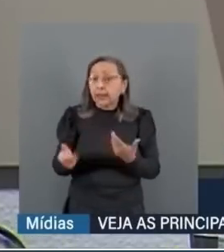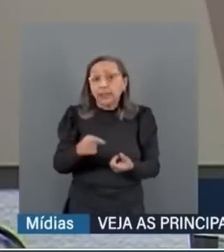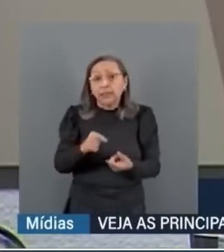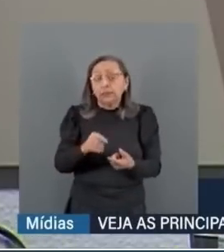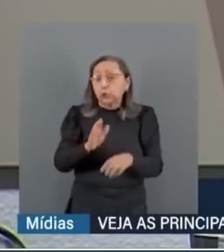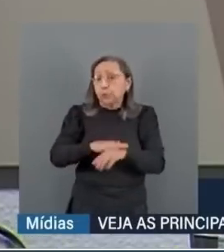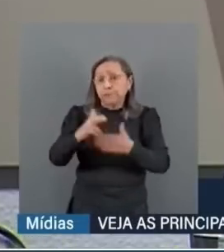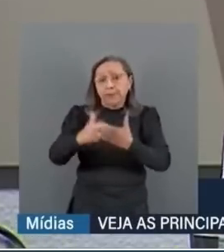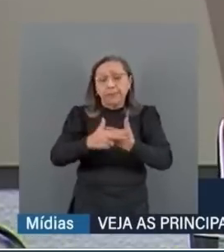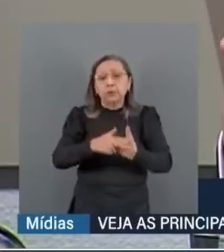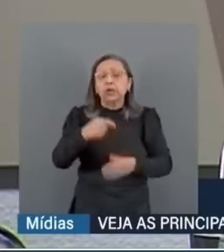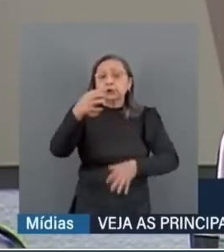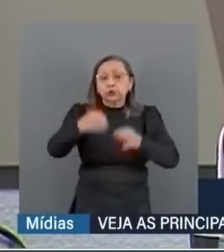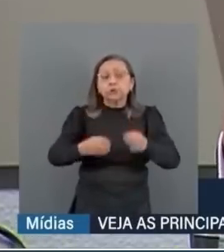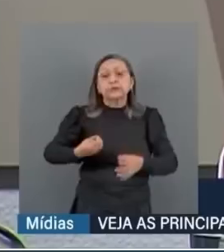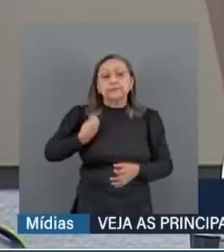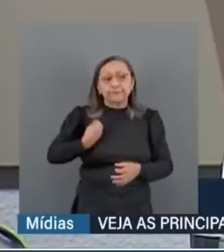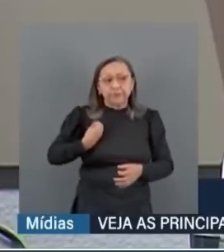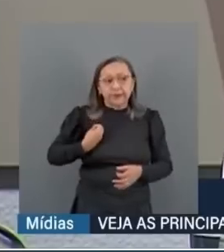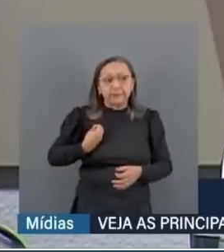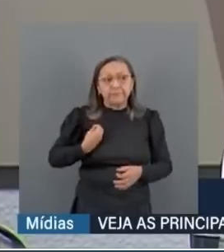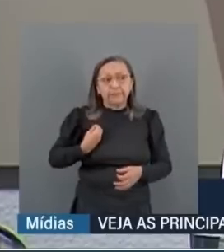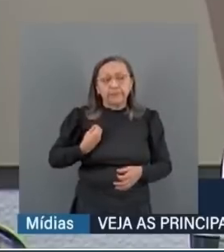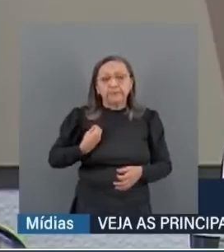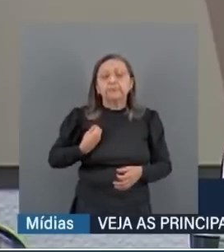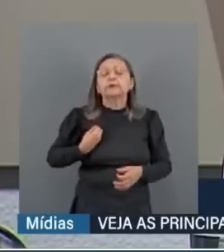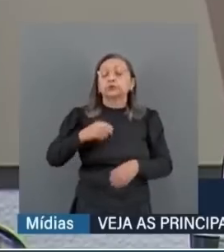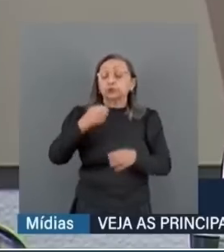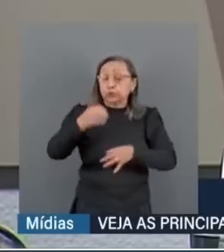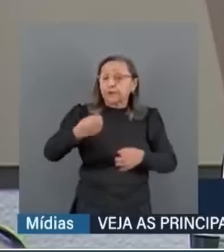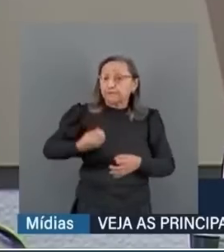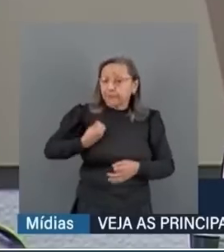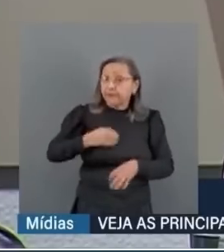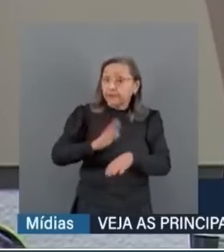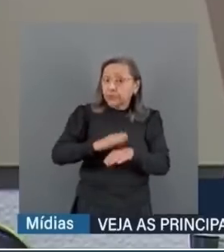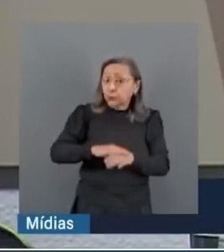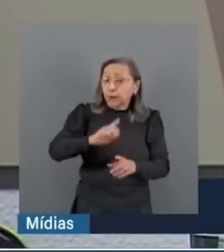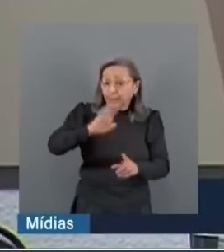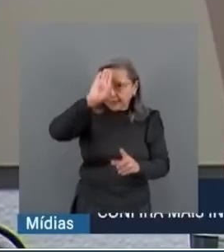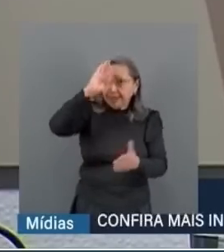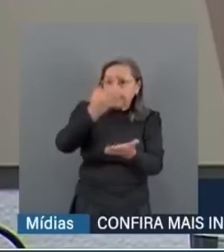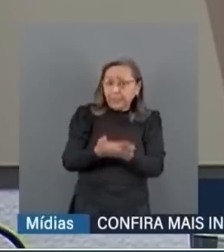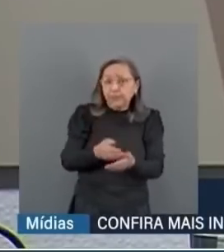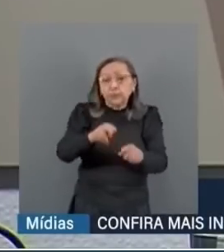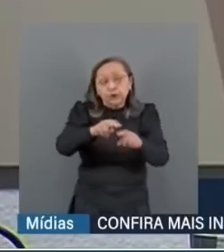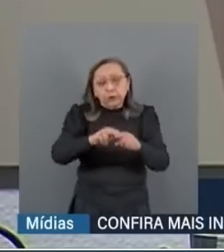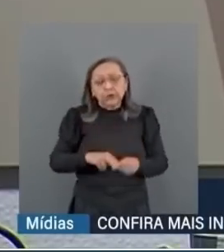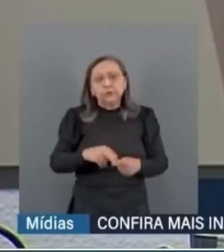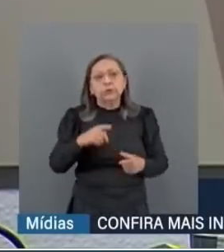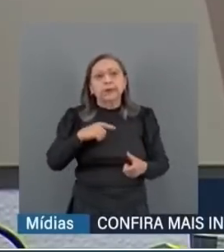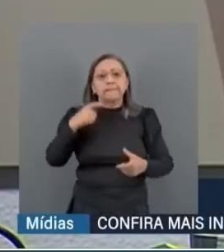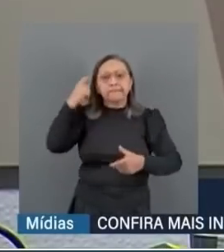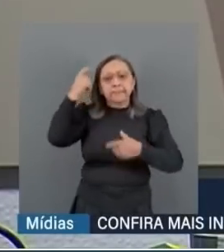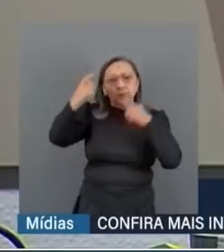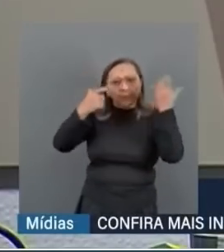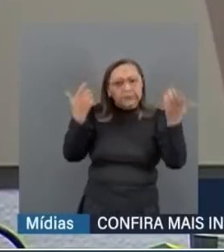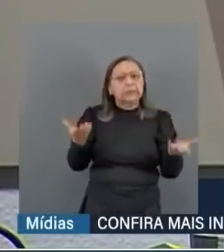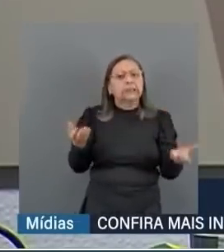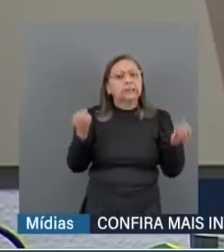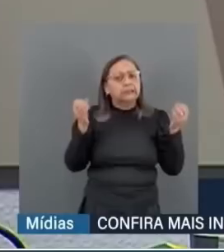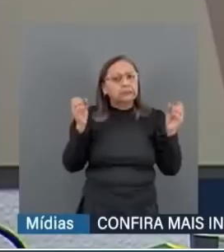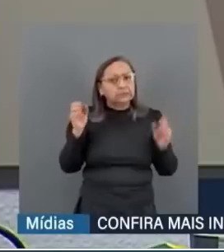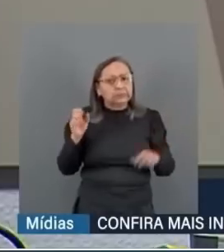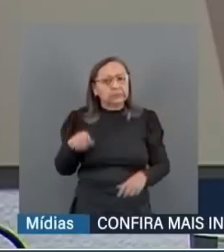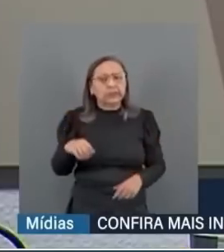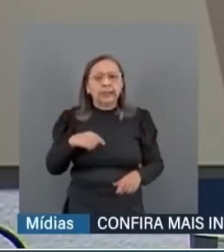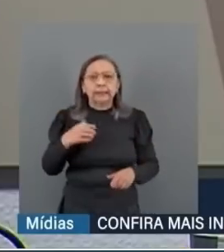atuação do Zanin como cidadão brasileiro. Fui eu que criei aquele tribunal, fui eu que criei essa cadeira, sou eu que sustento essa